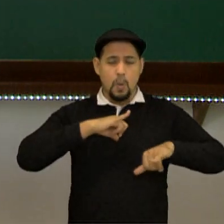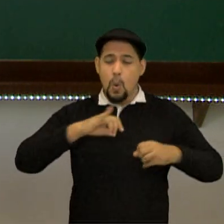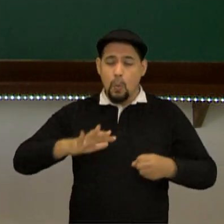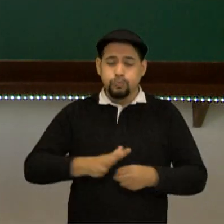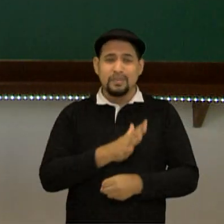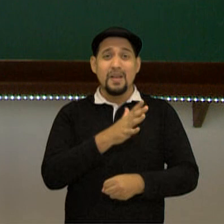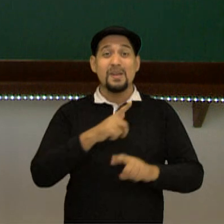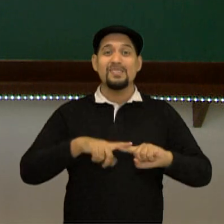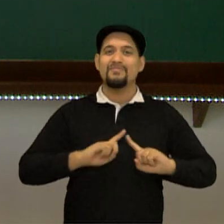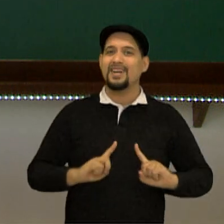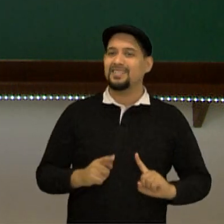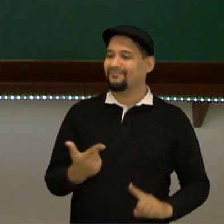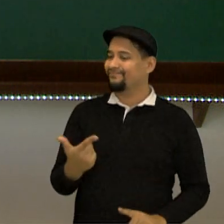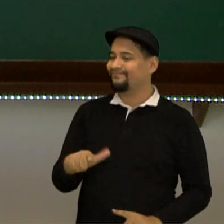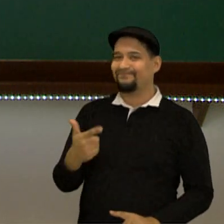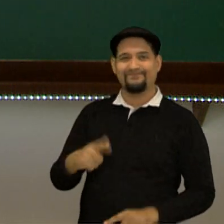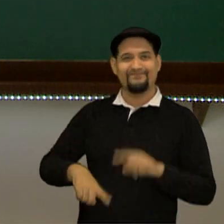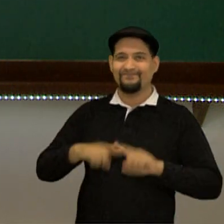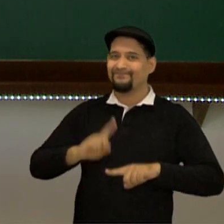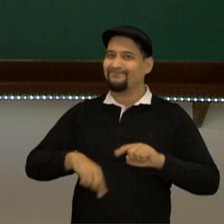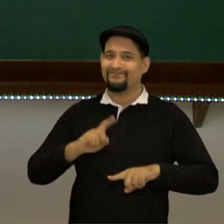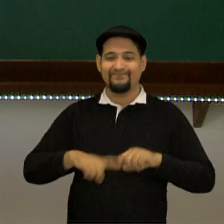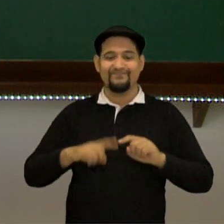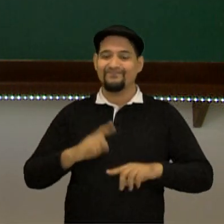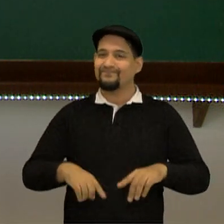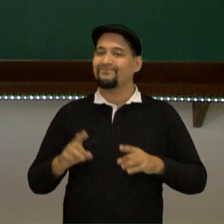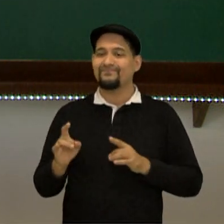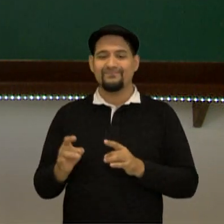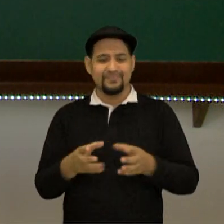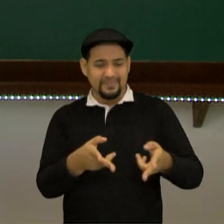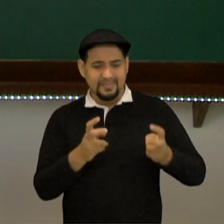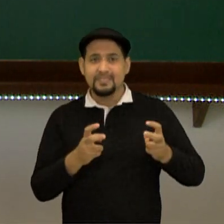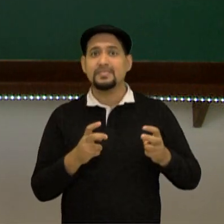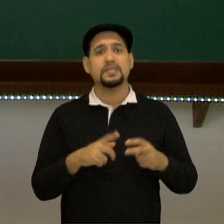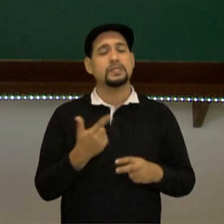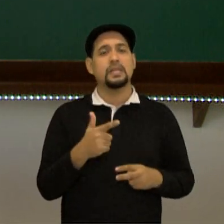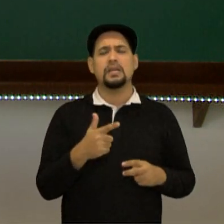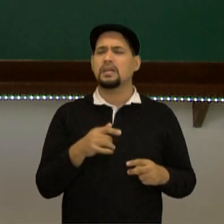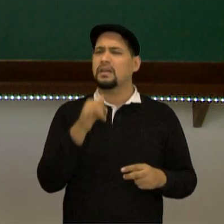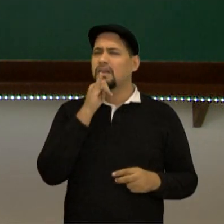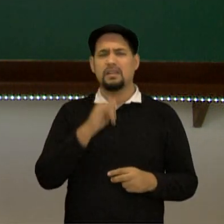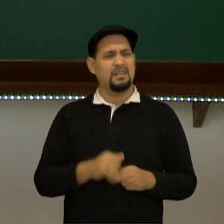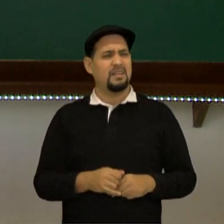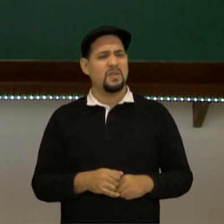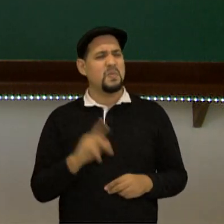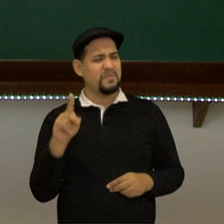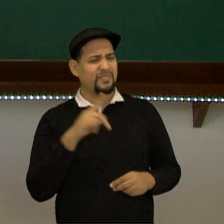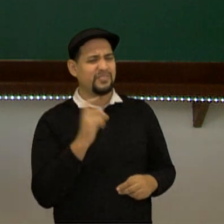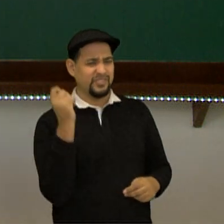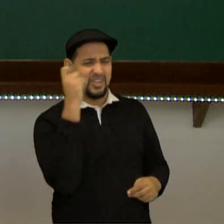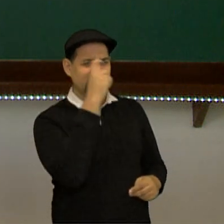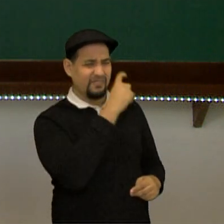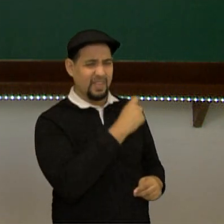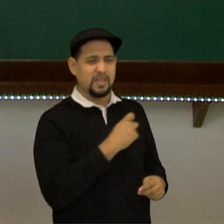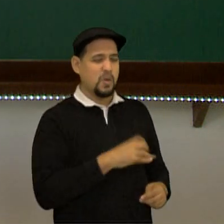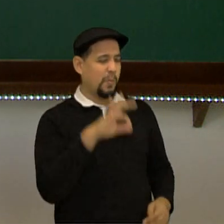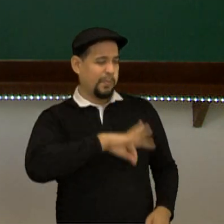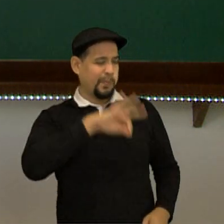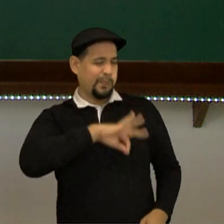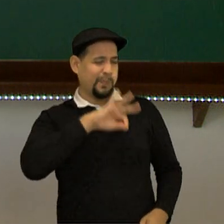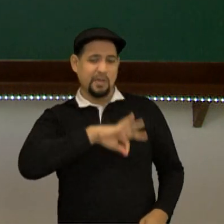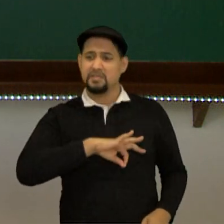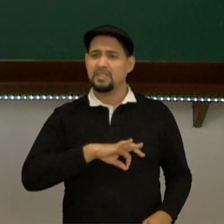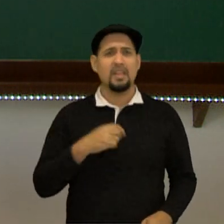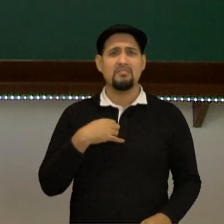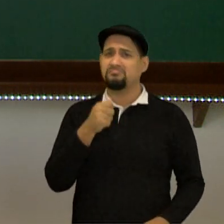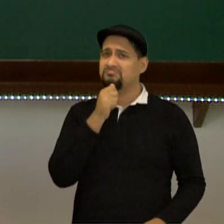não tem esses produtos para suprir. Alguém pergunta, será, professor, que é muito difícil ganhar dinheiro? Eu ainda não